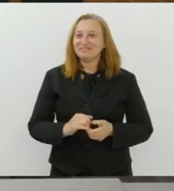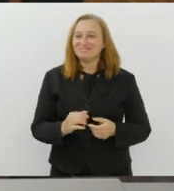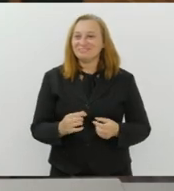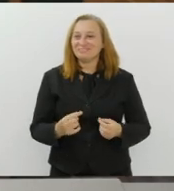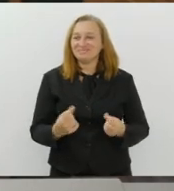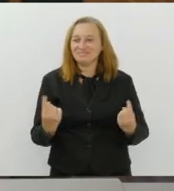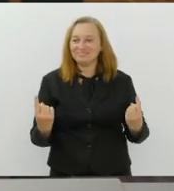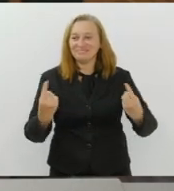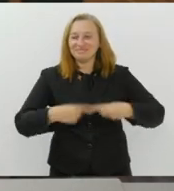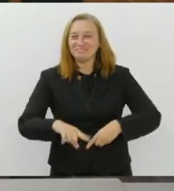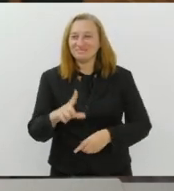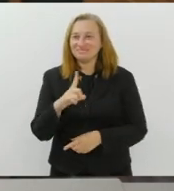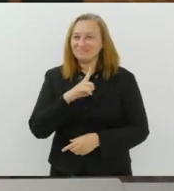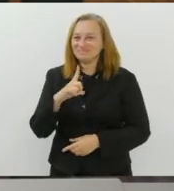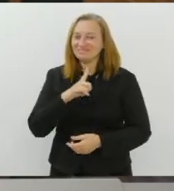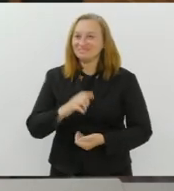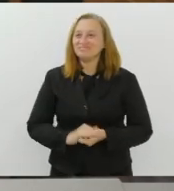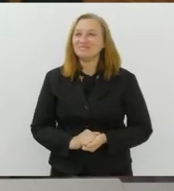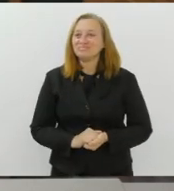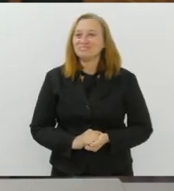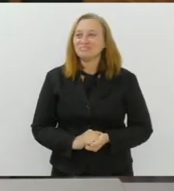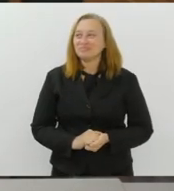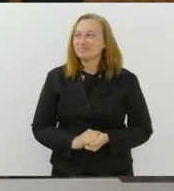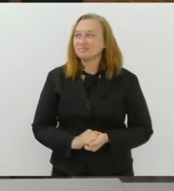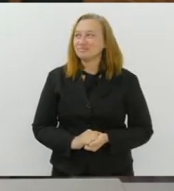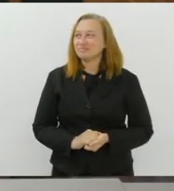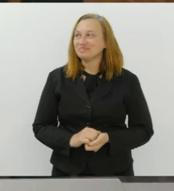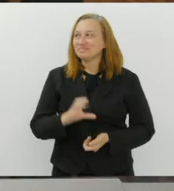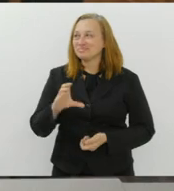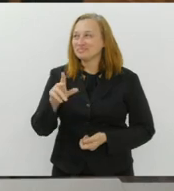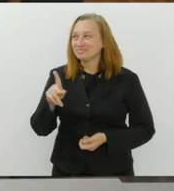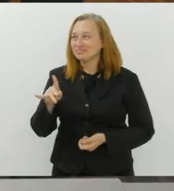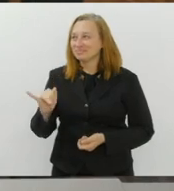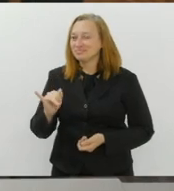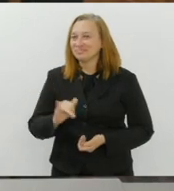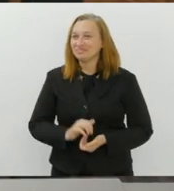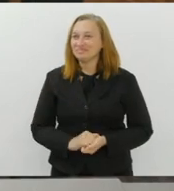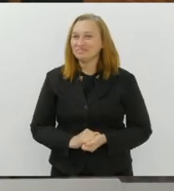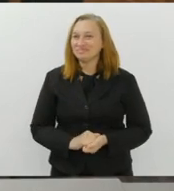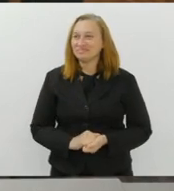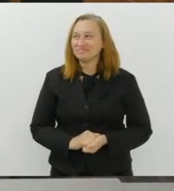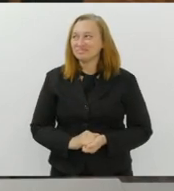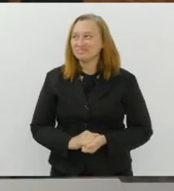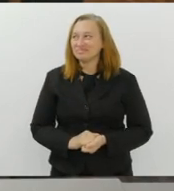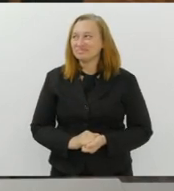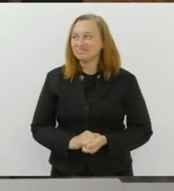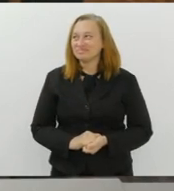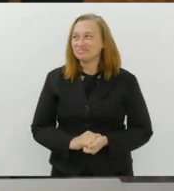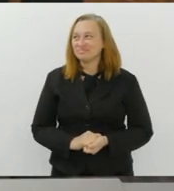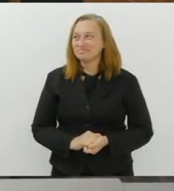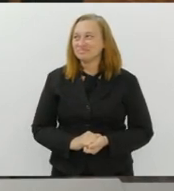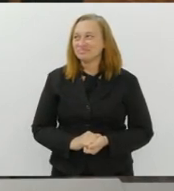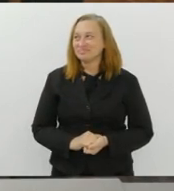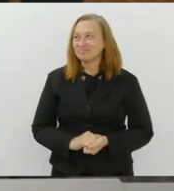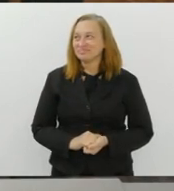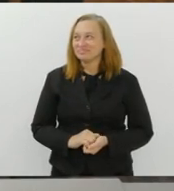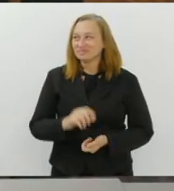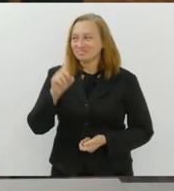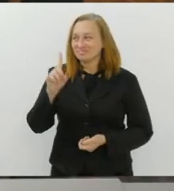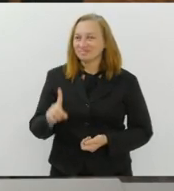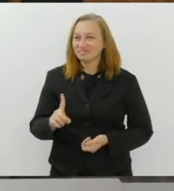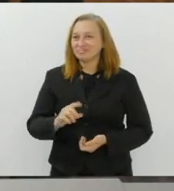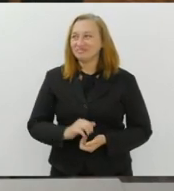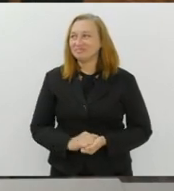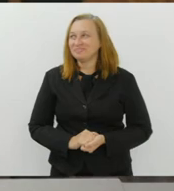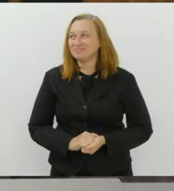E a gente conta muito com essa CPI para que o direito dos cidadãos com